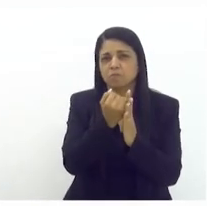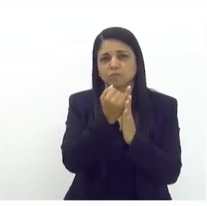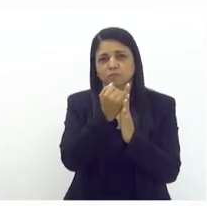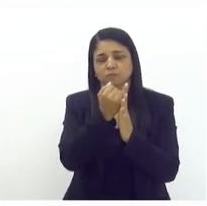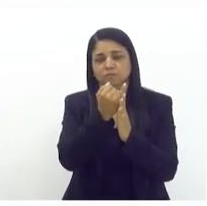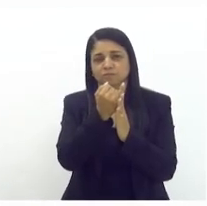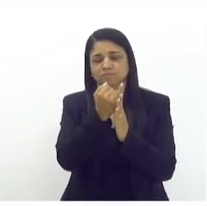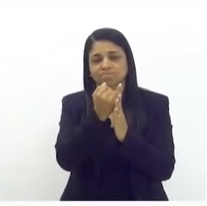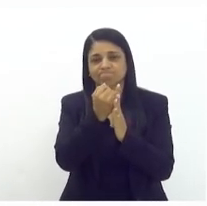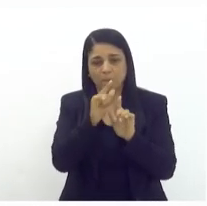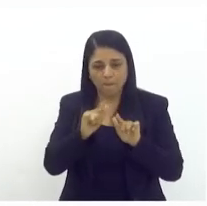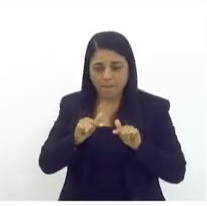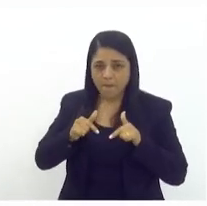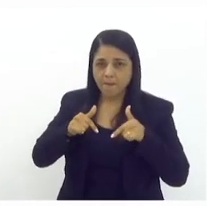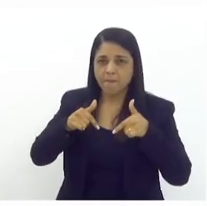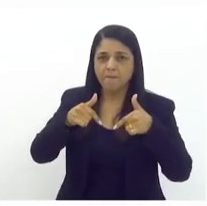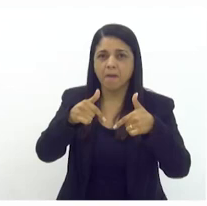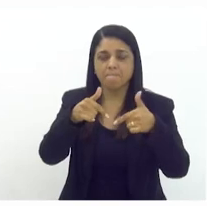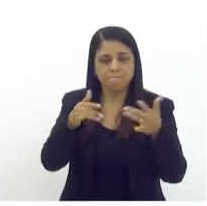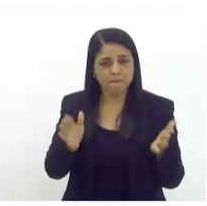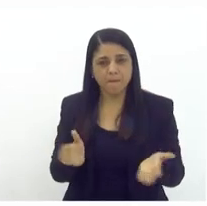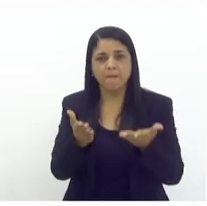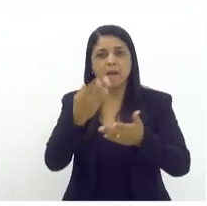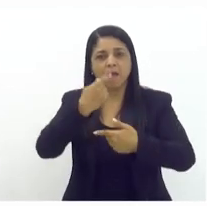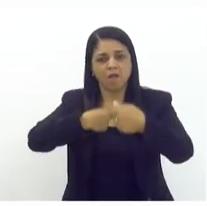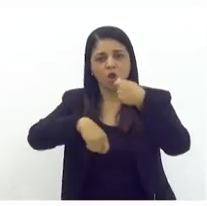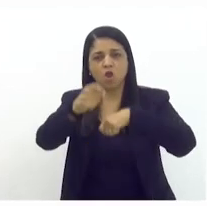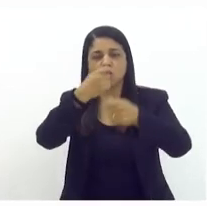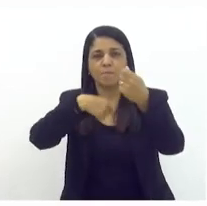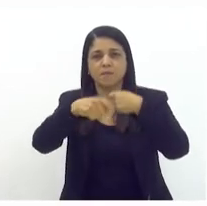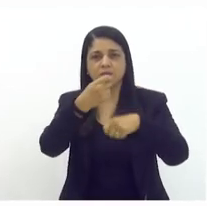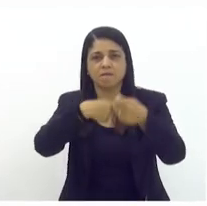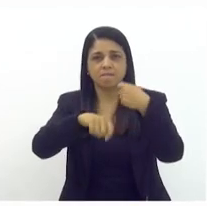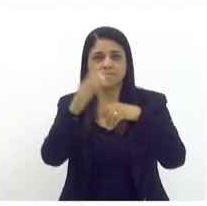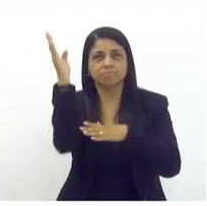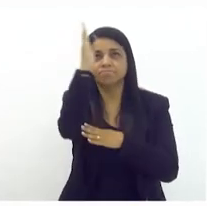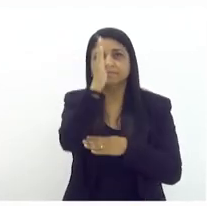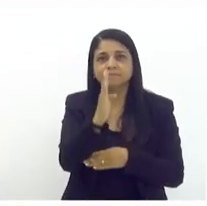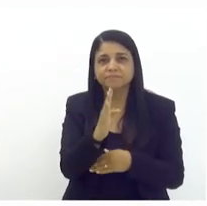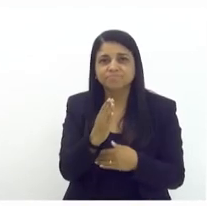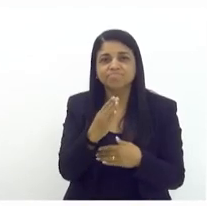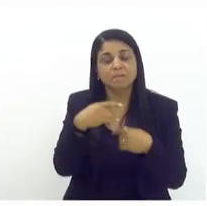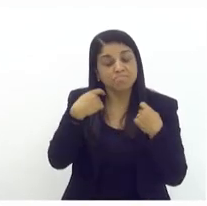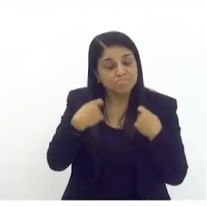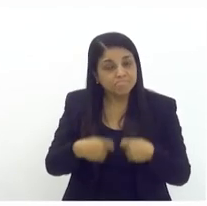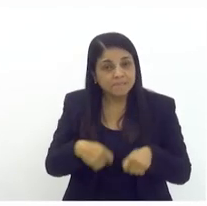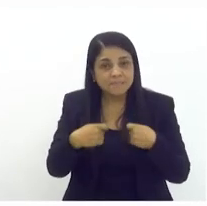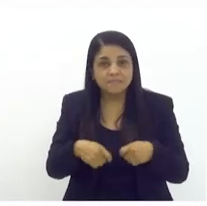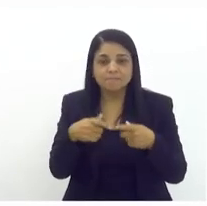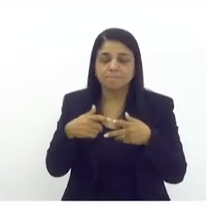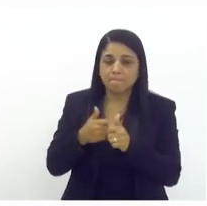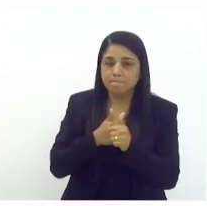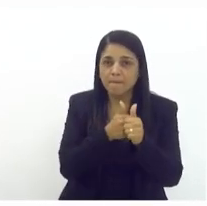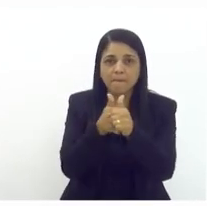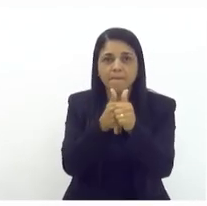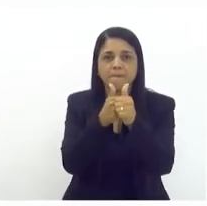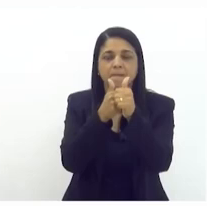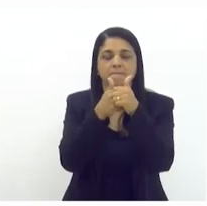impulsione a economia brasileira é este motor que a gente tem que perseguir